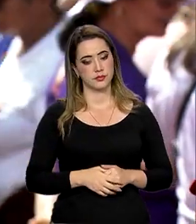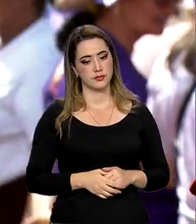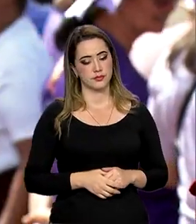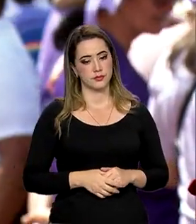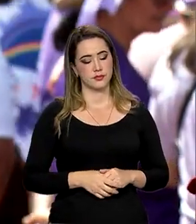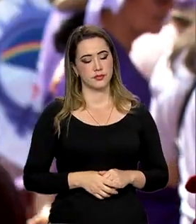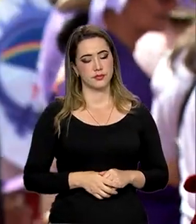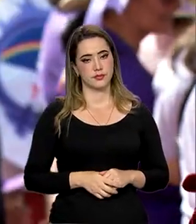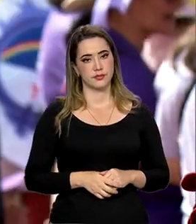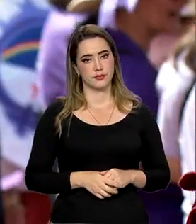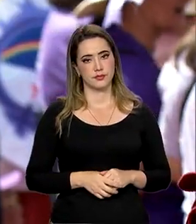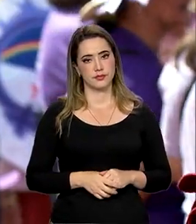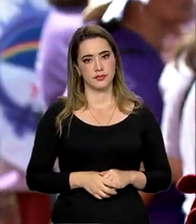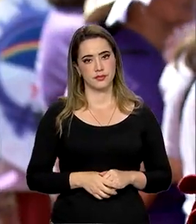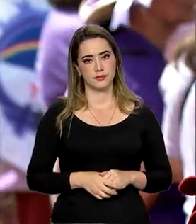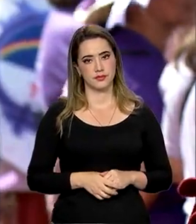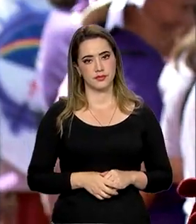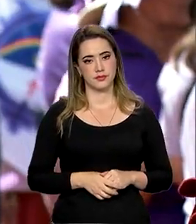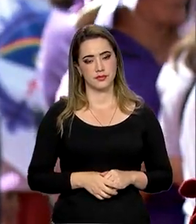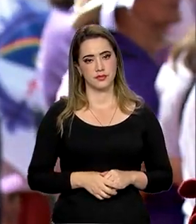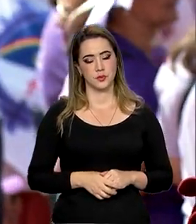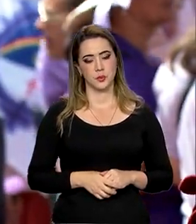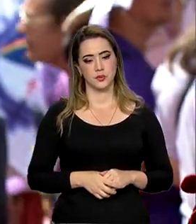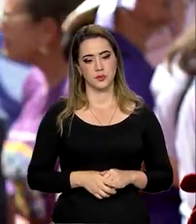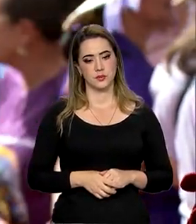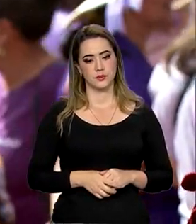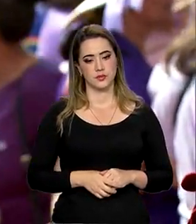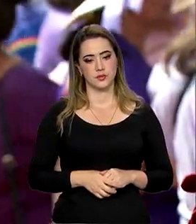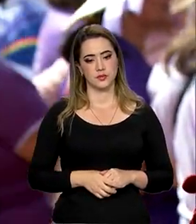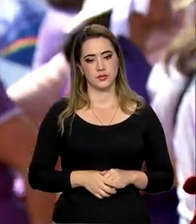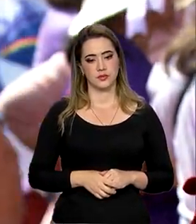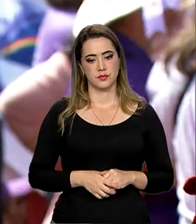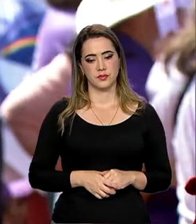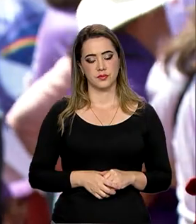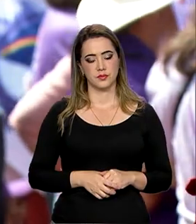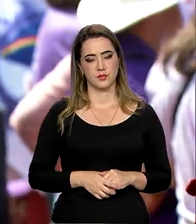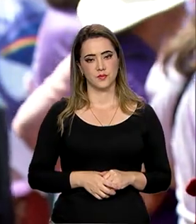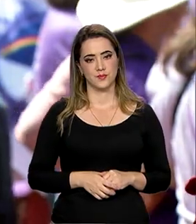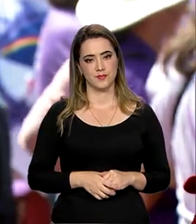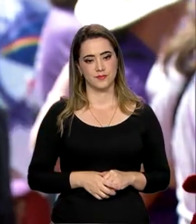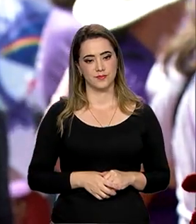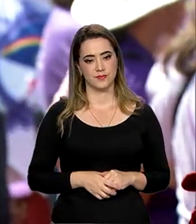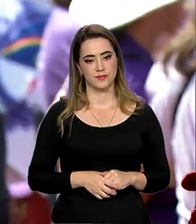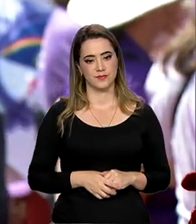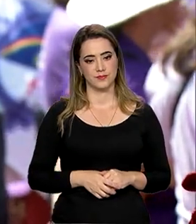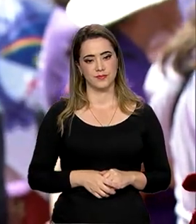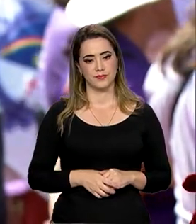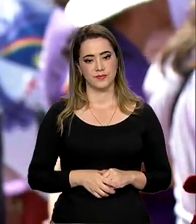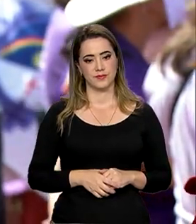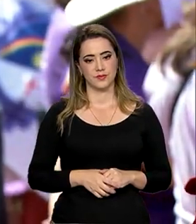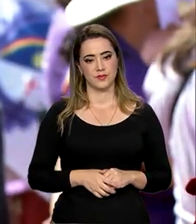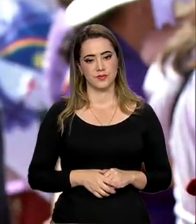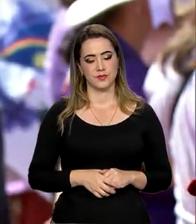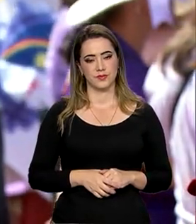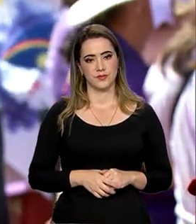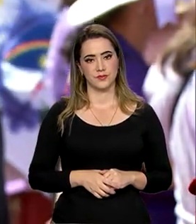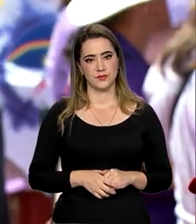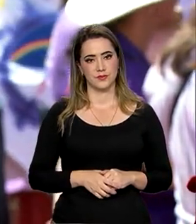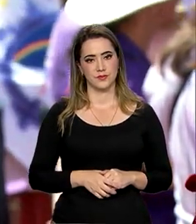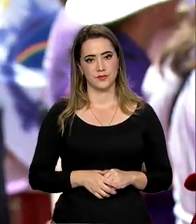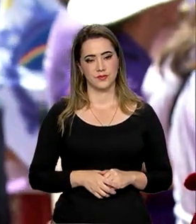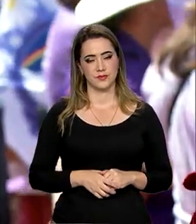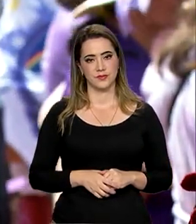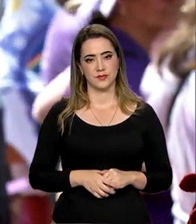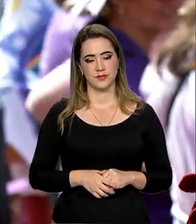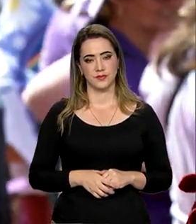sido uma experiência maravilhosa. Creio que todas as mulheres de Latinoamérica e do